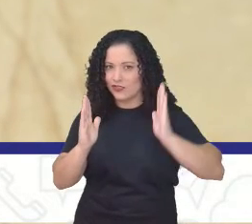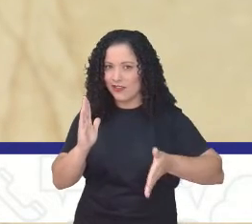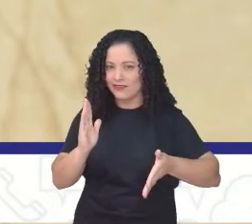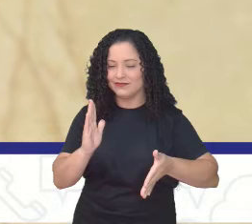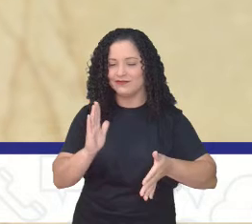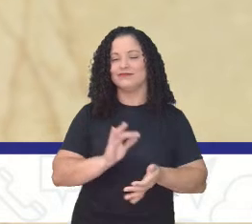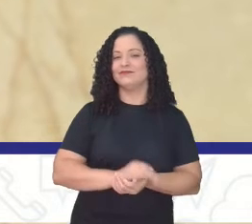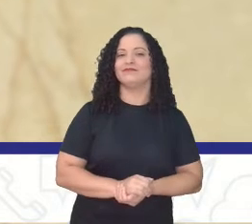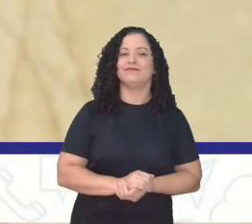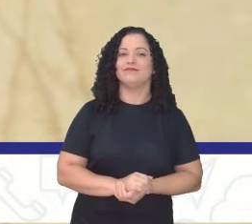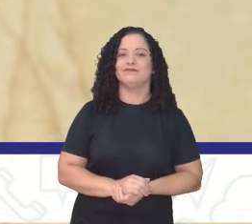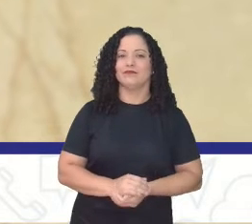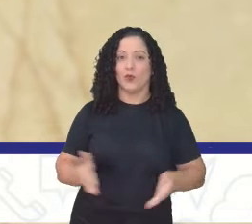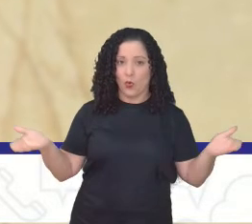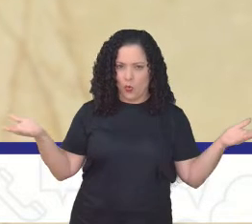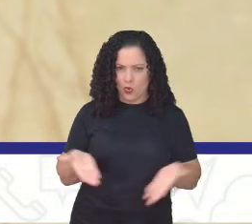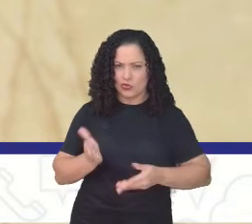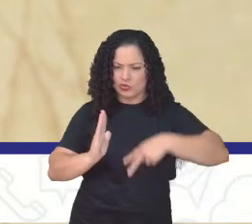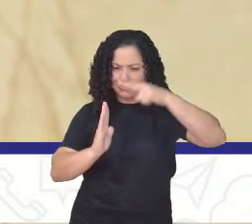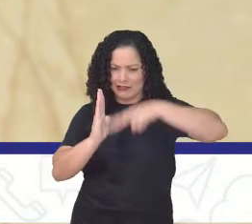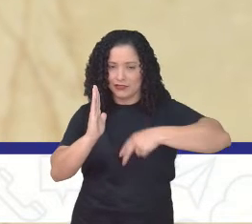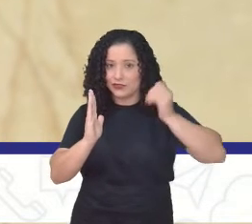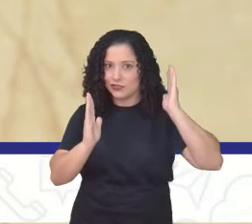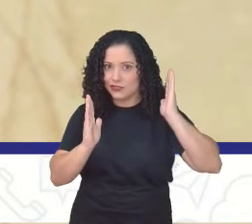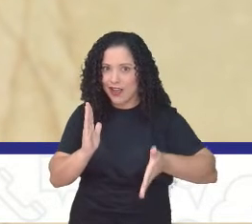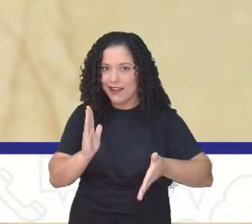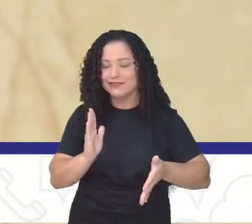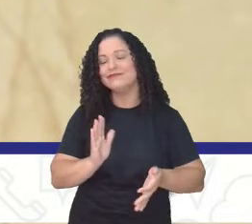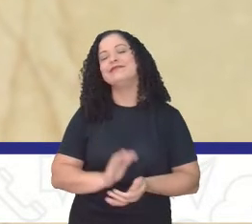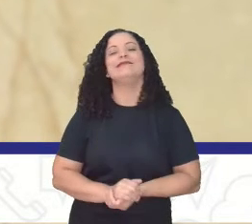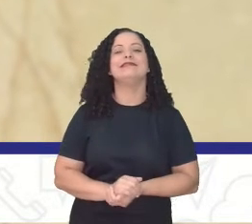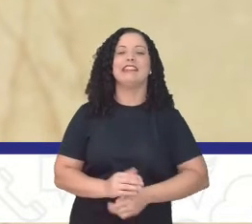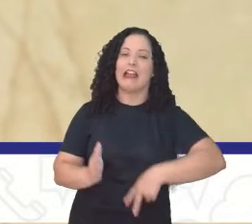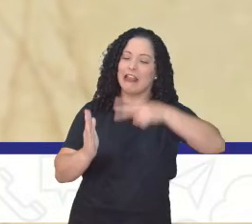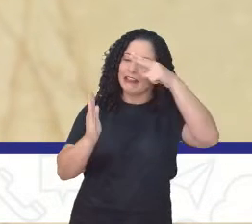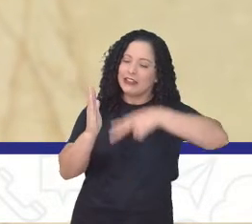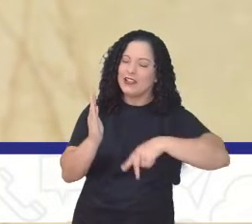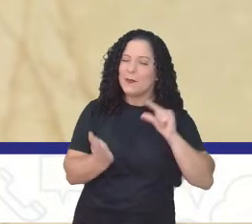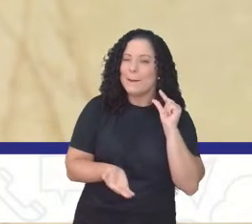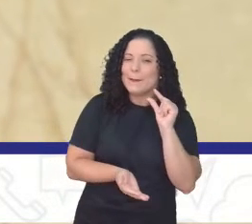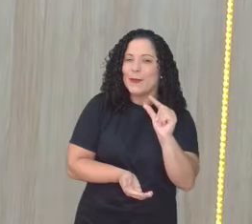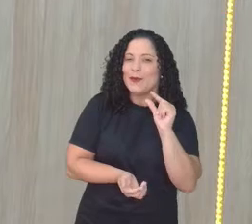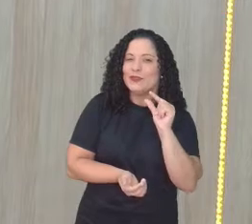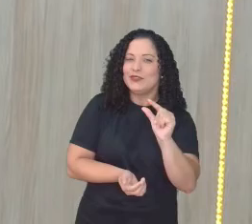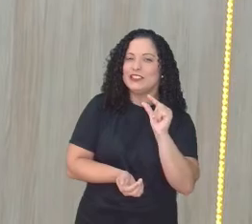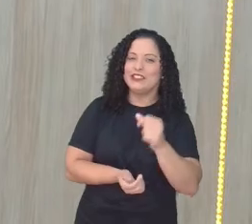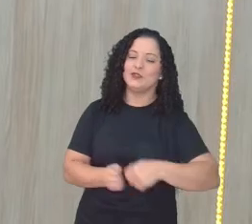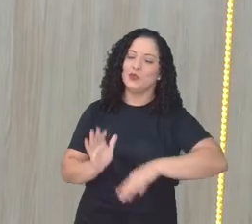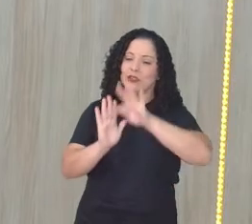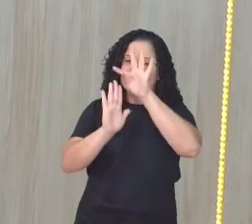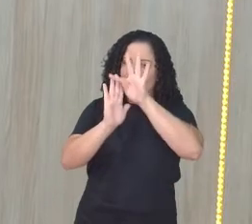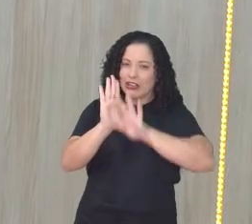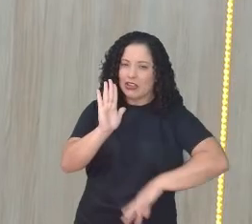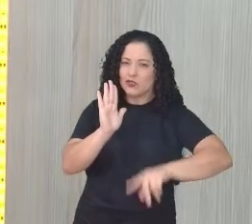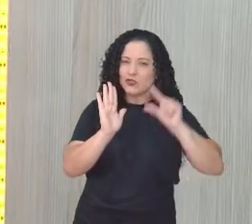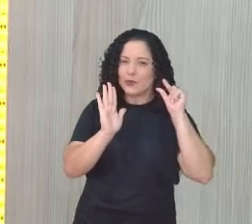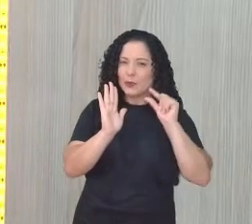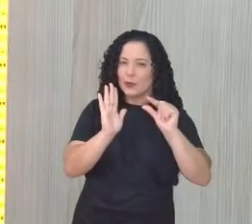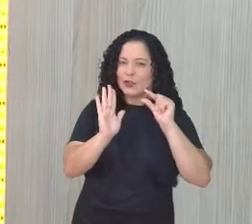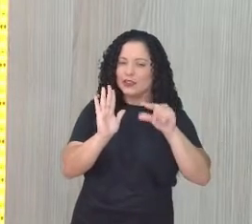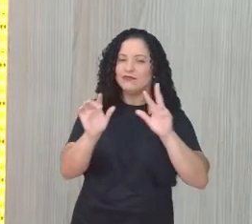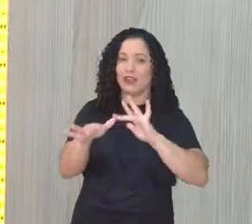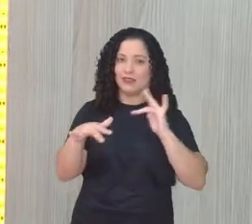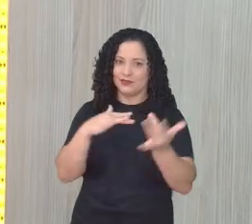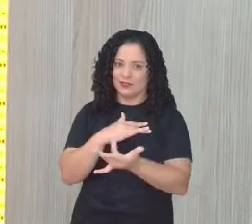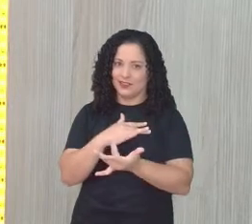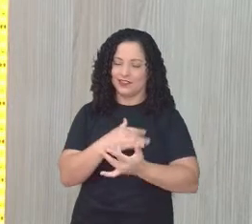aí? Já leu algo hoje, professor? Rapaz, li um pouco. Li uns textos pequenos nas redes sociais aí de